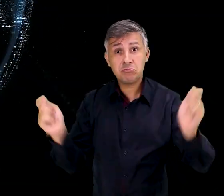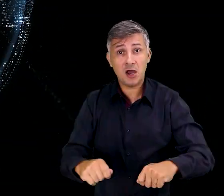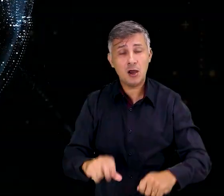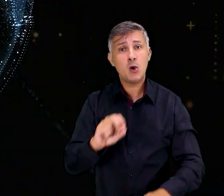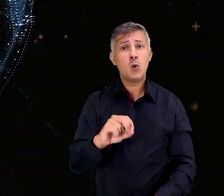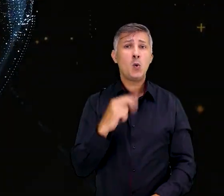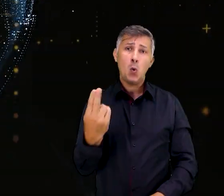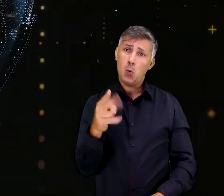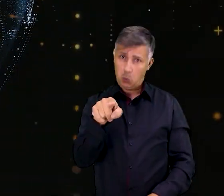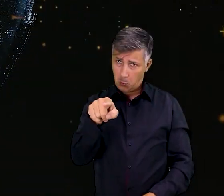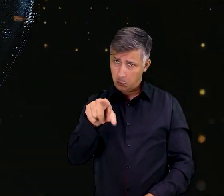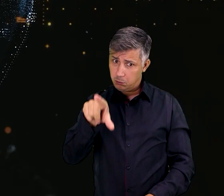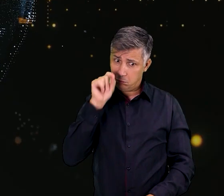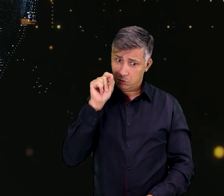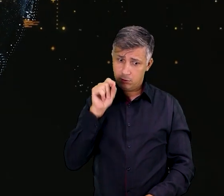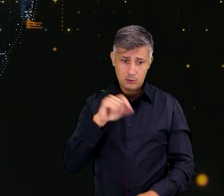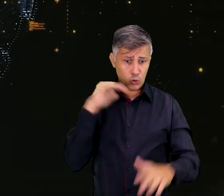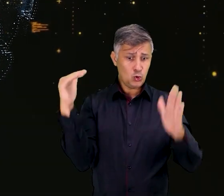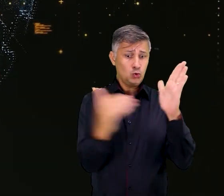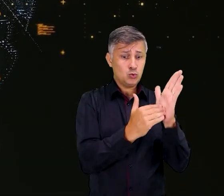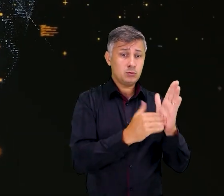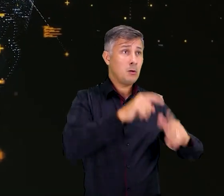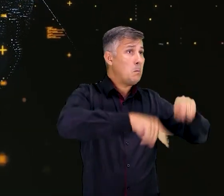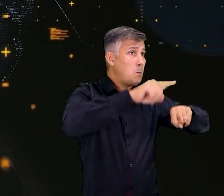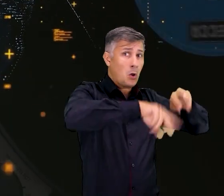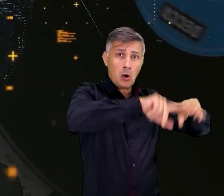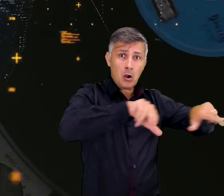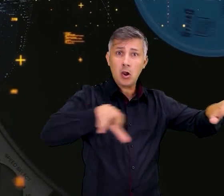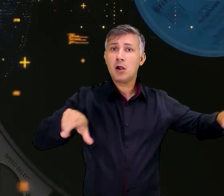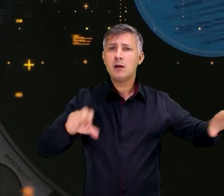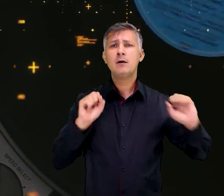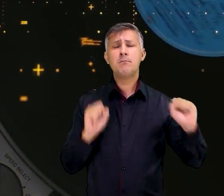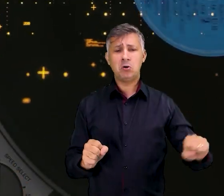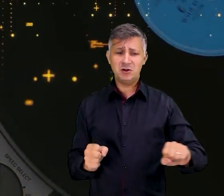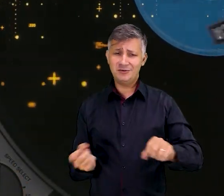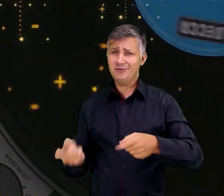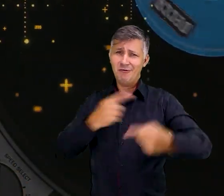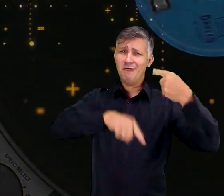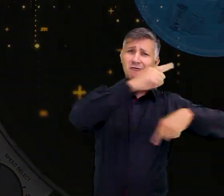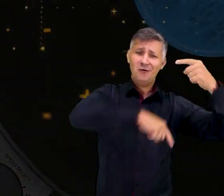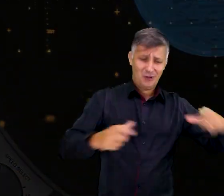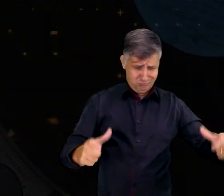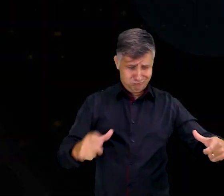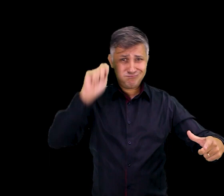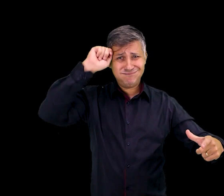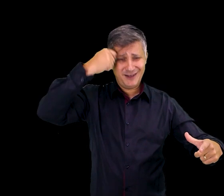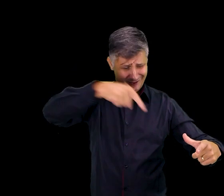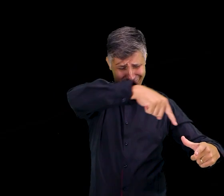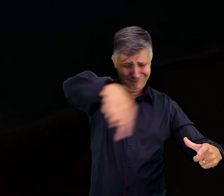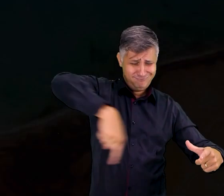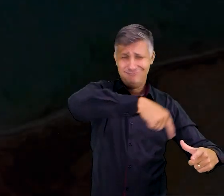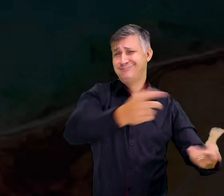especializados. Ou, se preferir, toda essa produção digital pode também ser gravada em um disco de vinil.